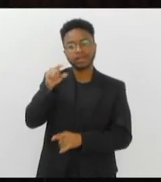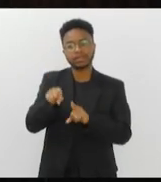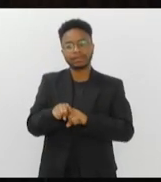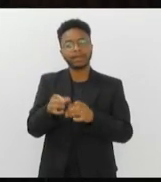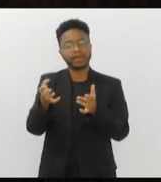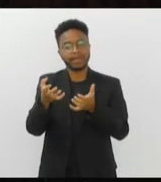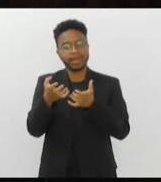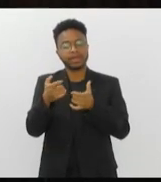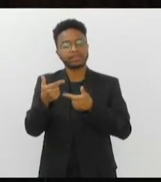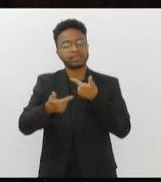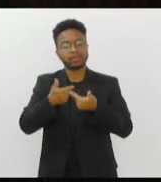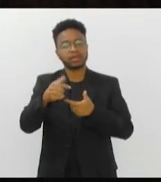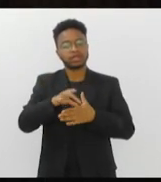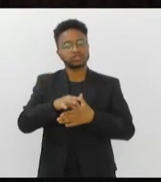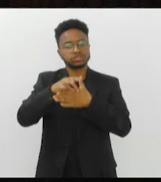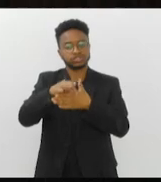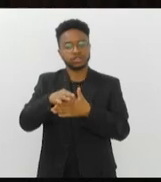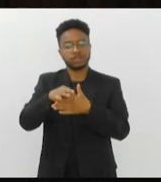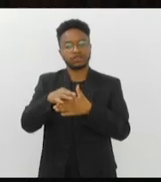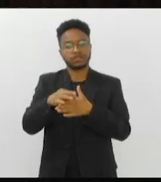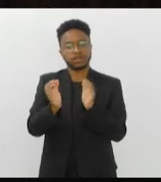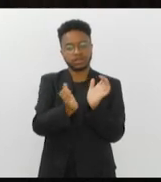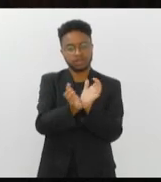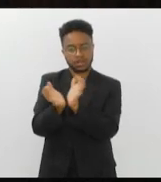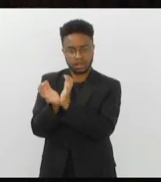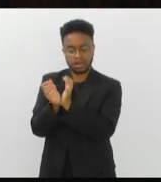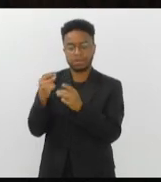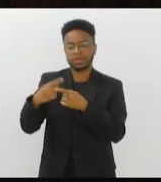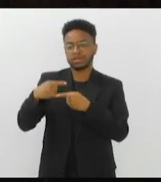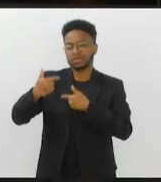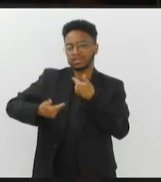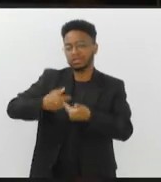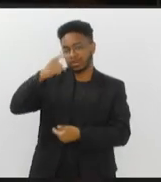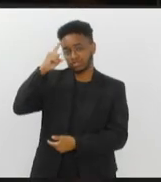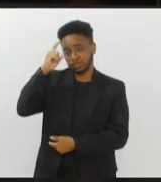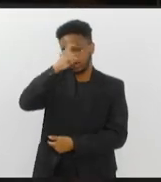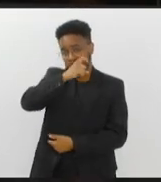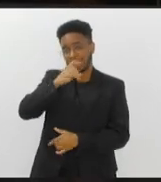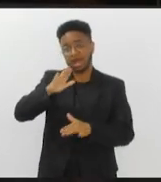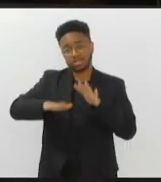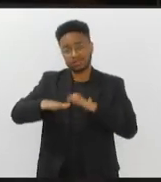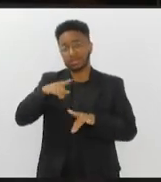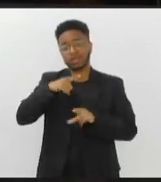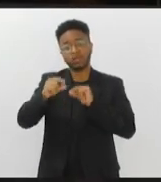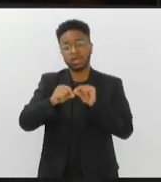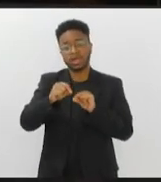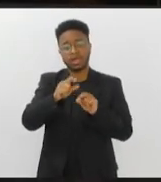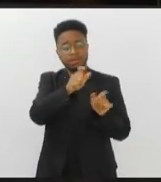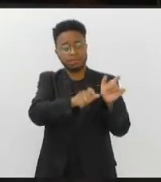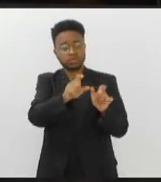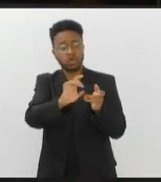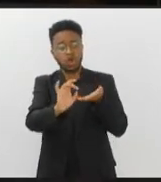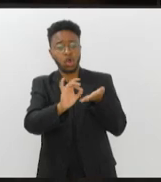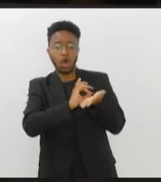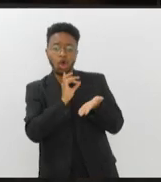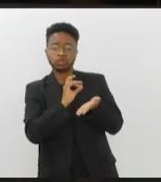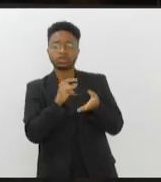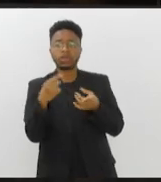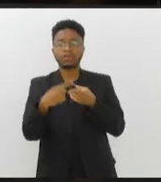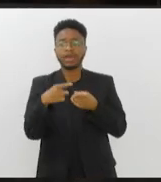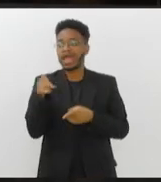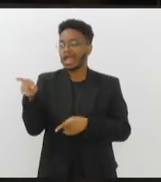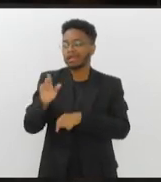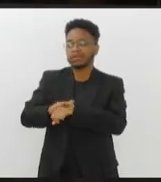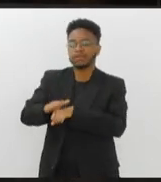chefe de gabinete, que é um trabalho árduo, que reúne, às vezes, ódio das pessoas, porque é ela que tem que dizer o